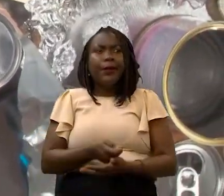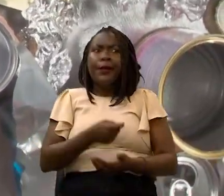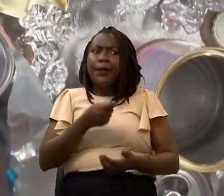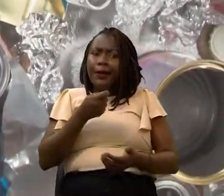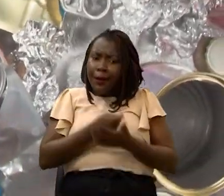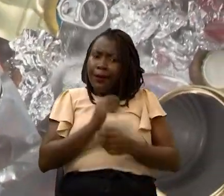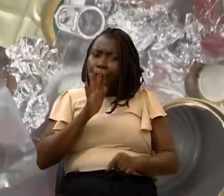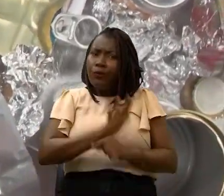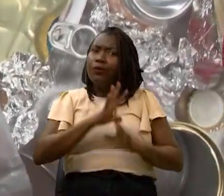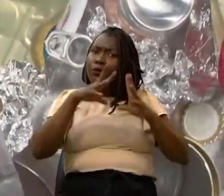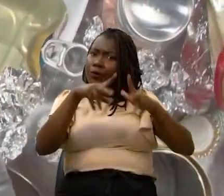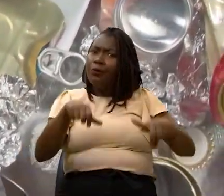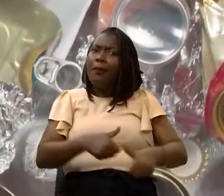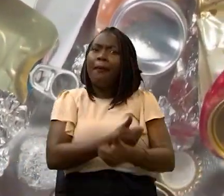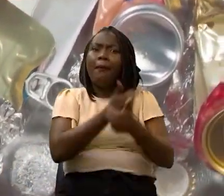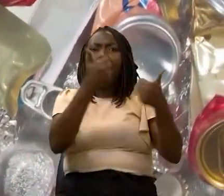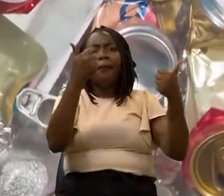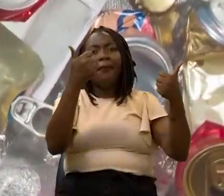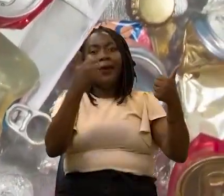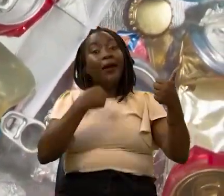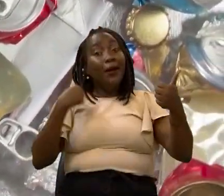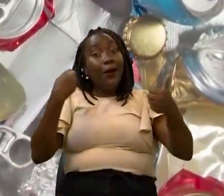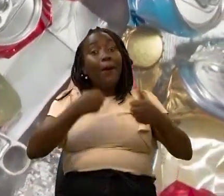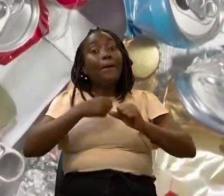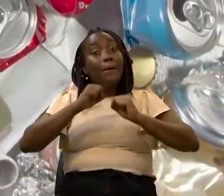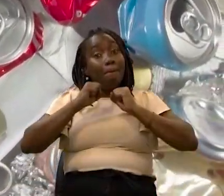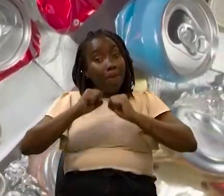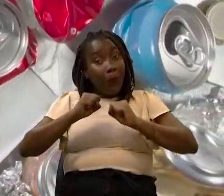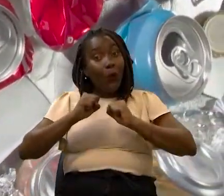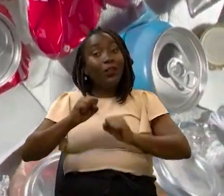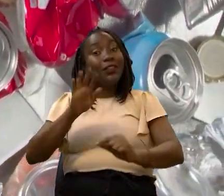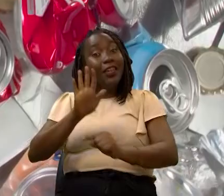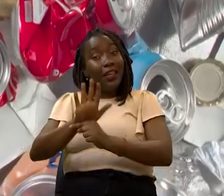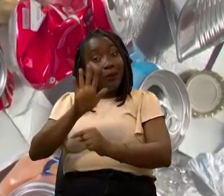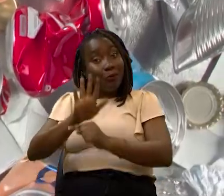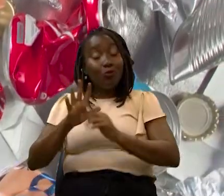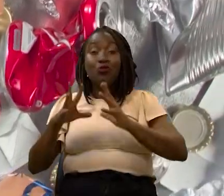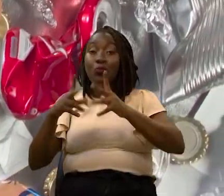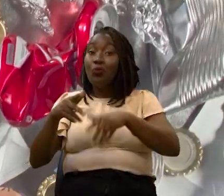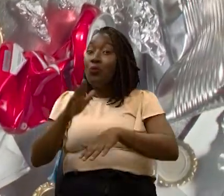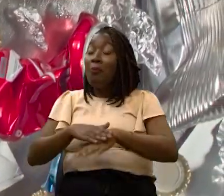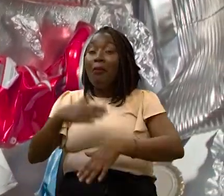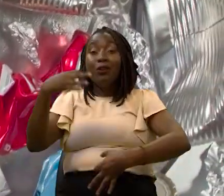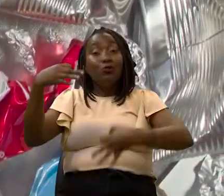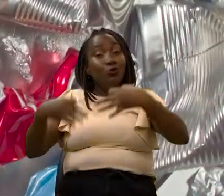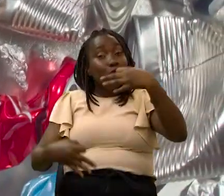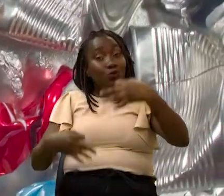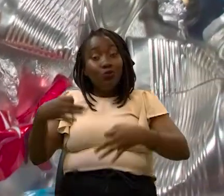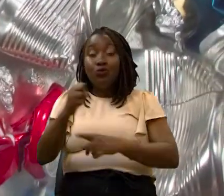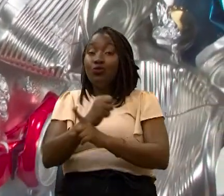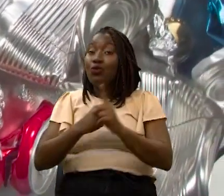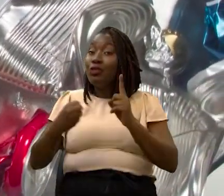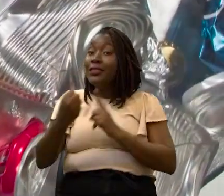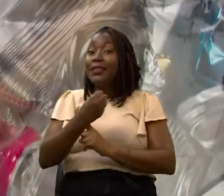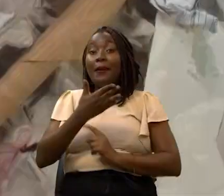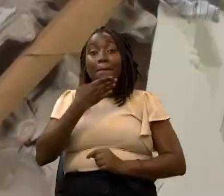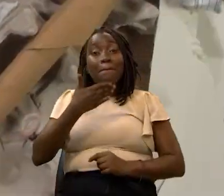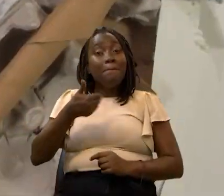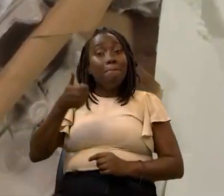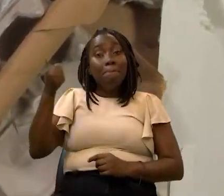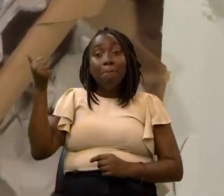nós podemos fazer esse planeta melhor. Nós podemos contribuir para um mundo mais justo, para